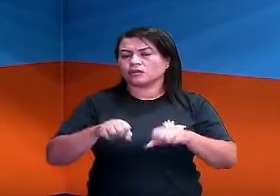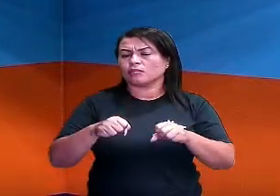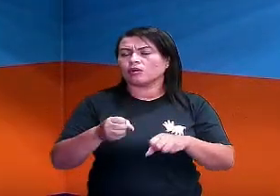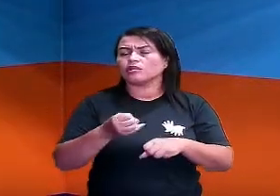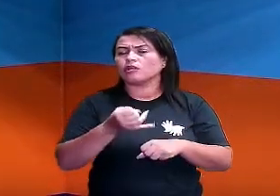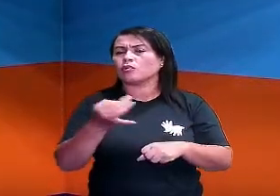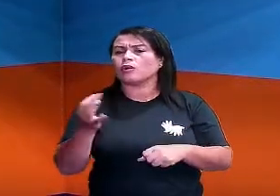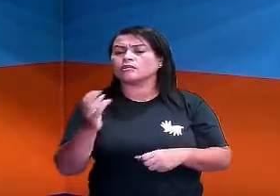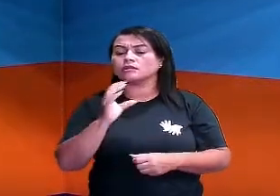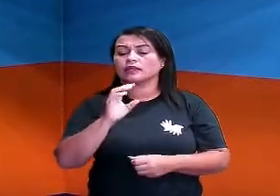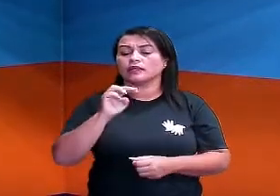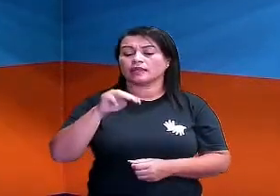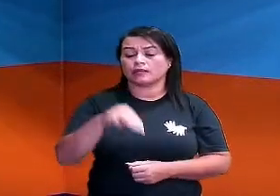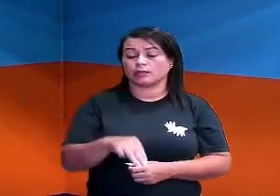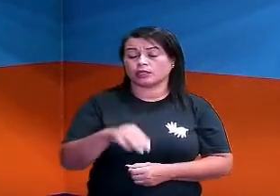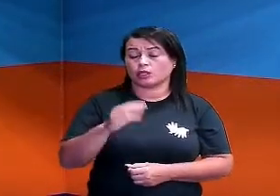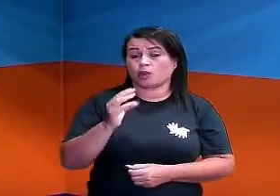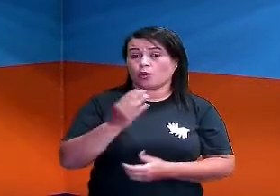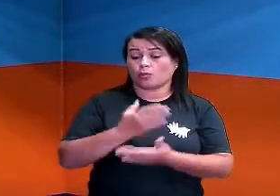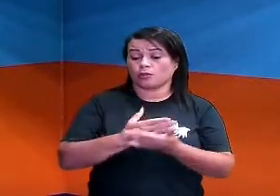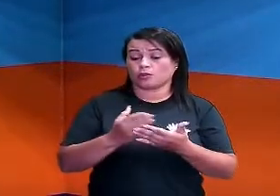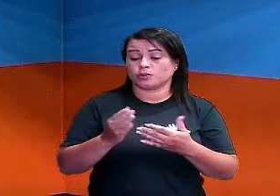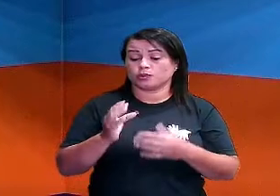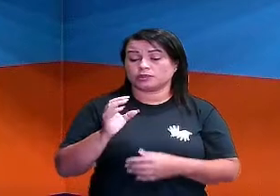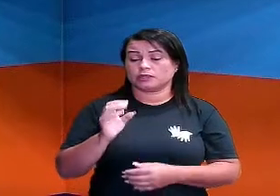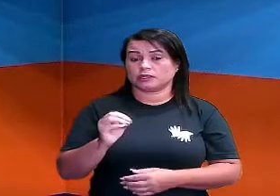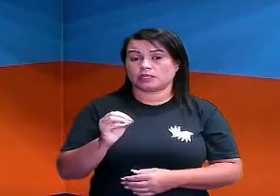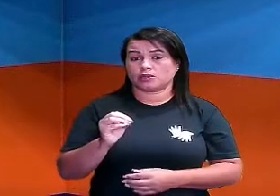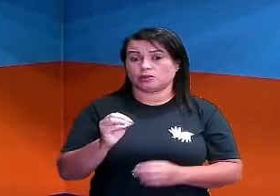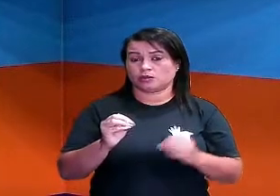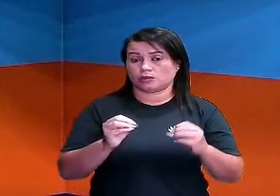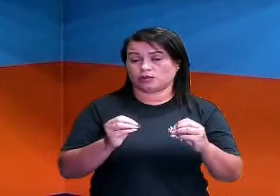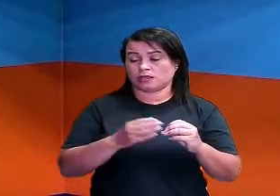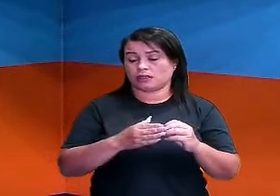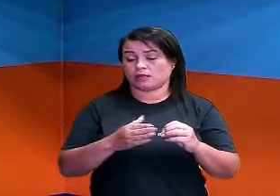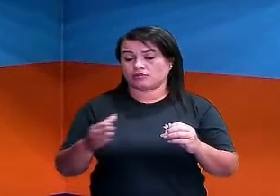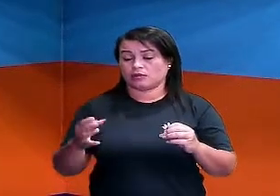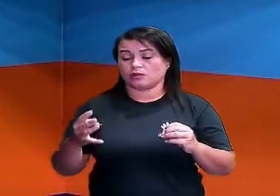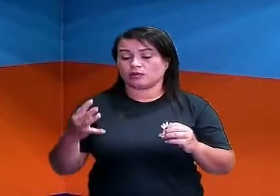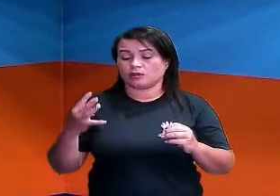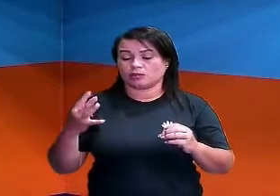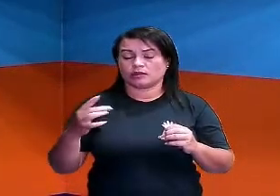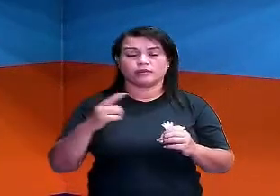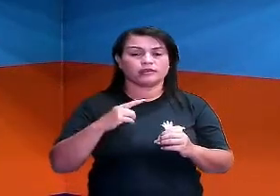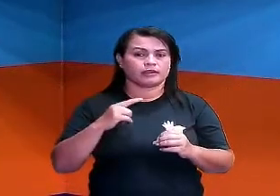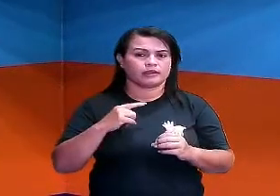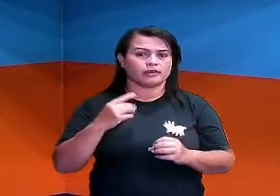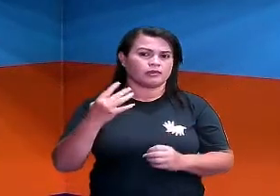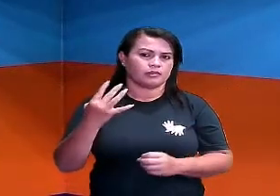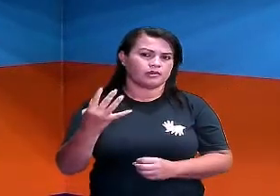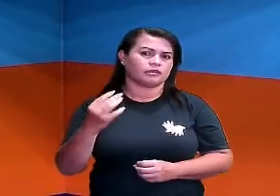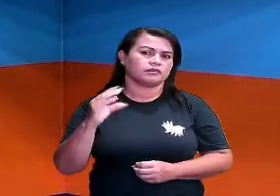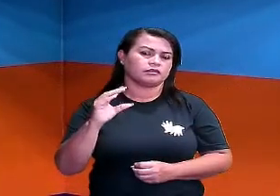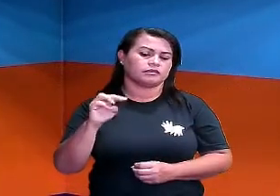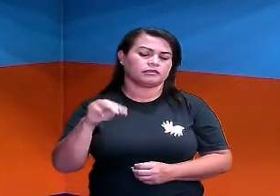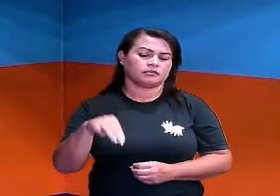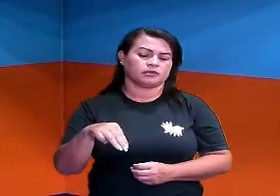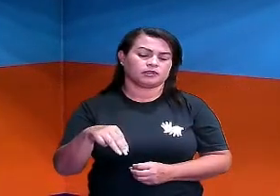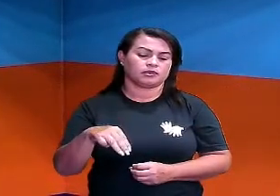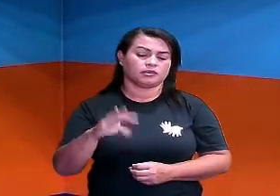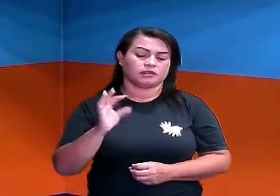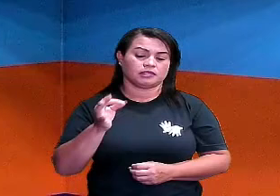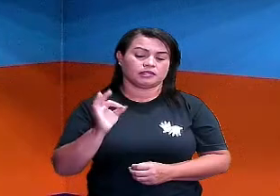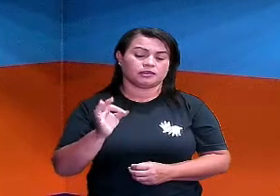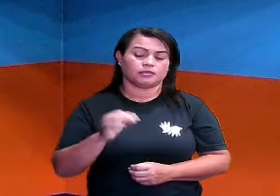centímetros? Se começou no 0 e terminou no 4, ele vai ter 4 centímetros, tá